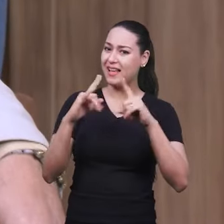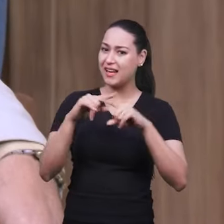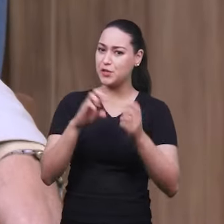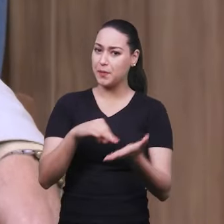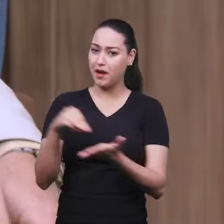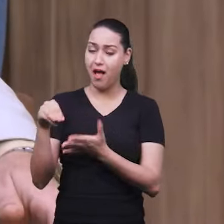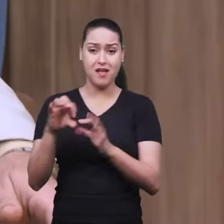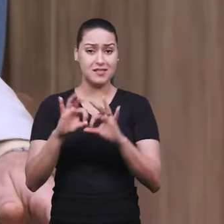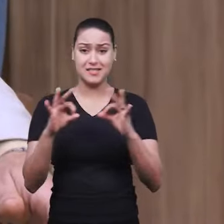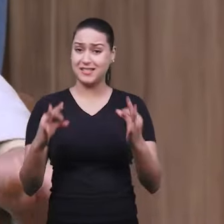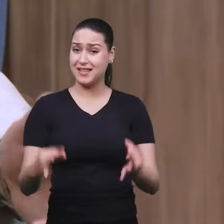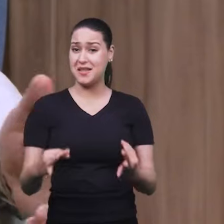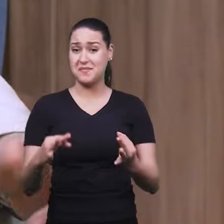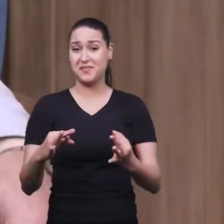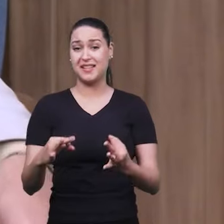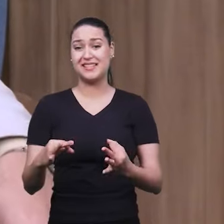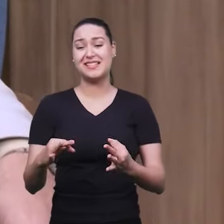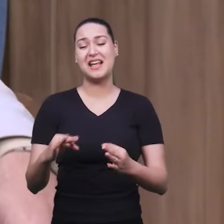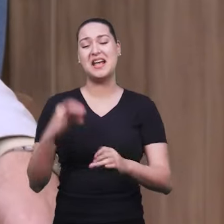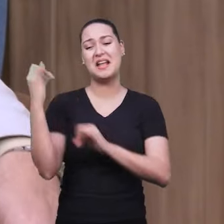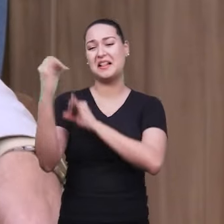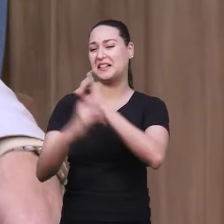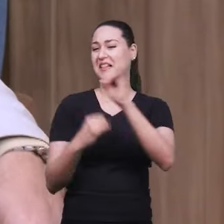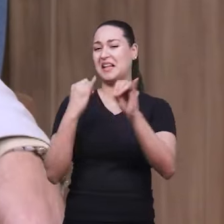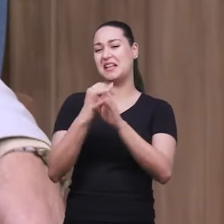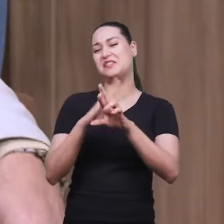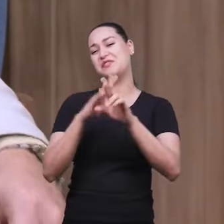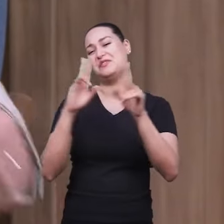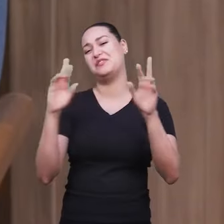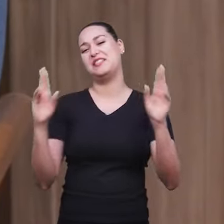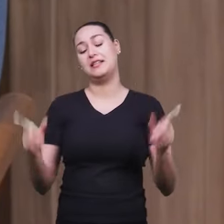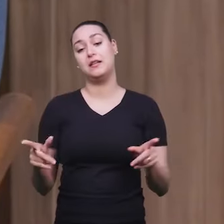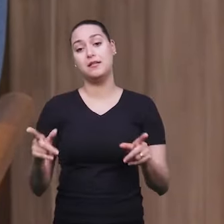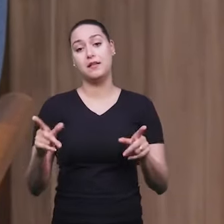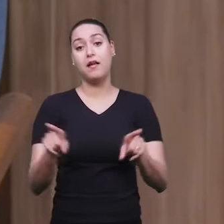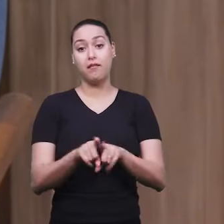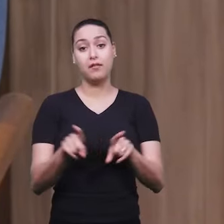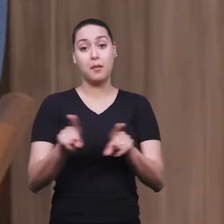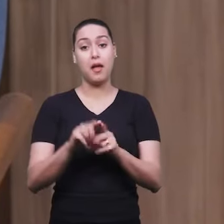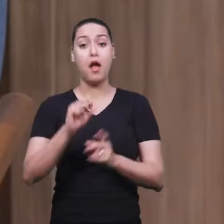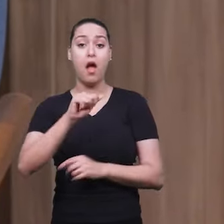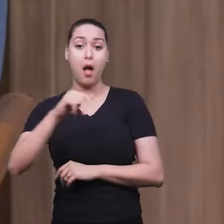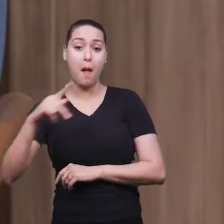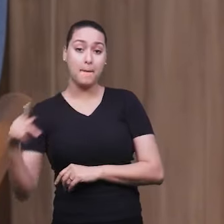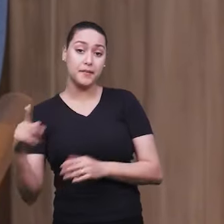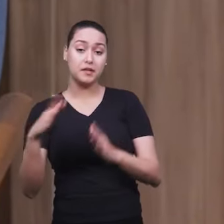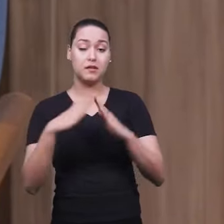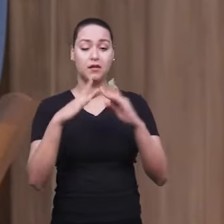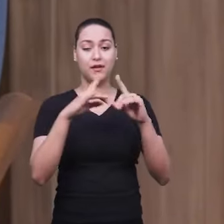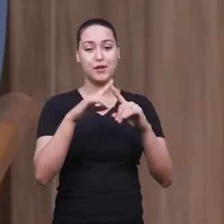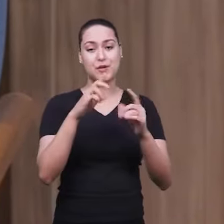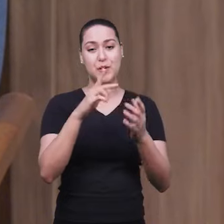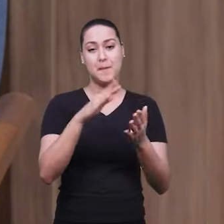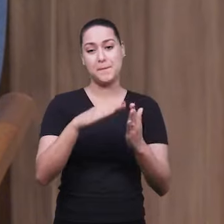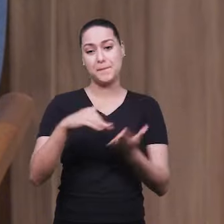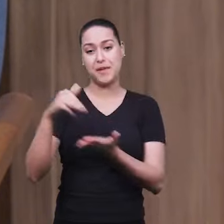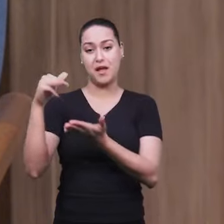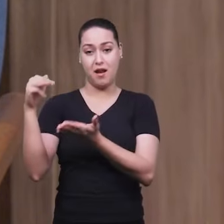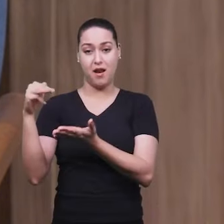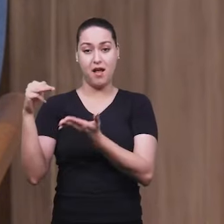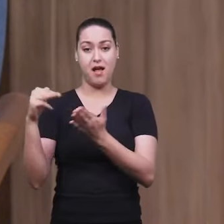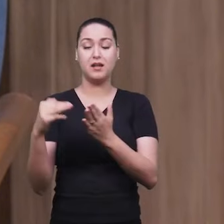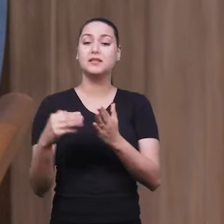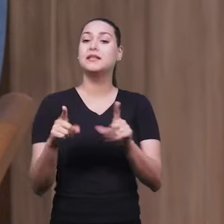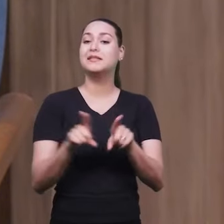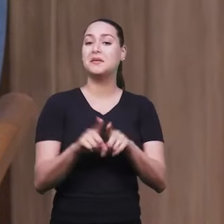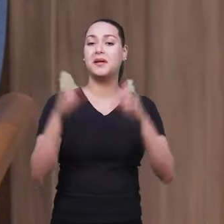nossos projetos? É muito simples. É só acessar as nossas redes sociais. E você também pode baixar os aplicativos da Igreja Cristã Maranata e da Rádio